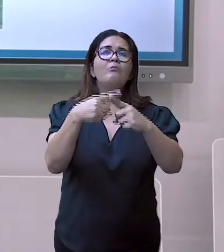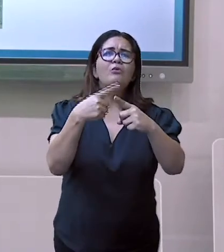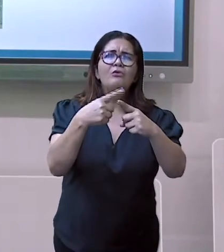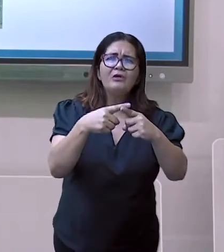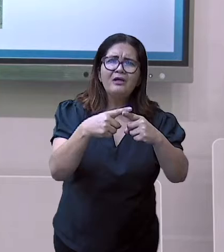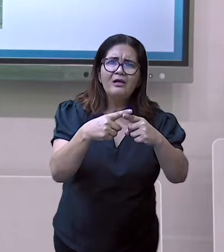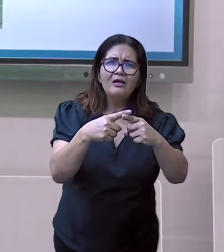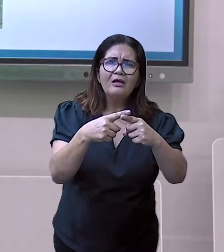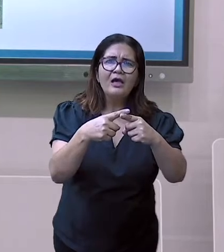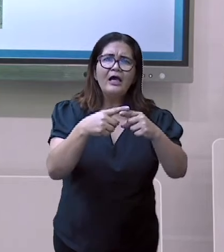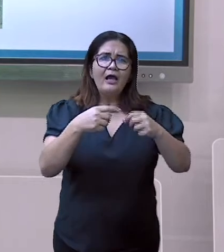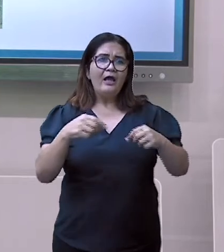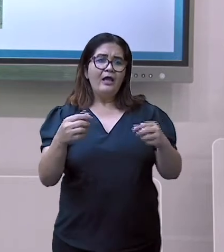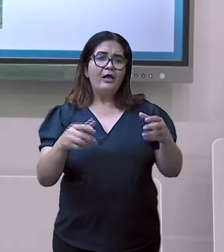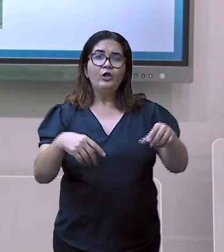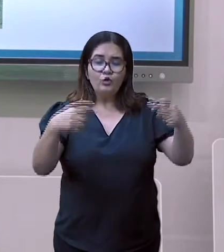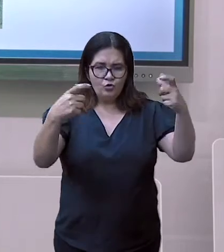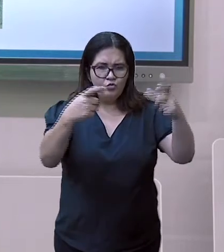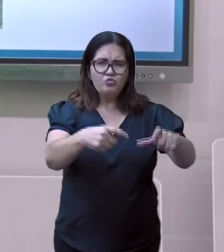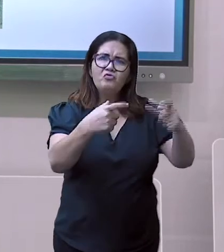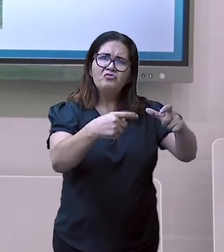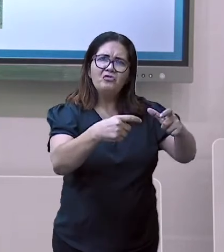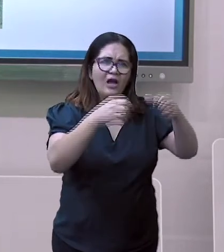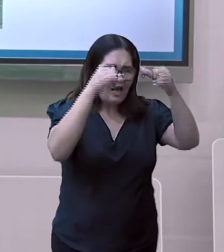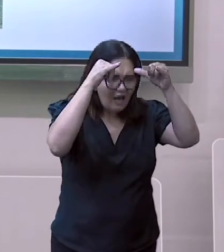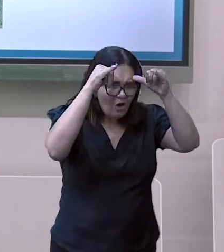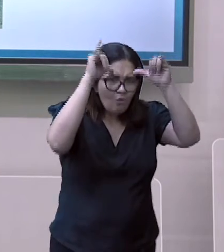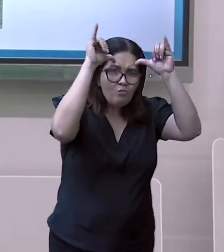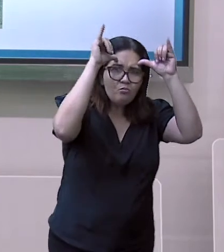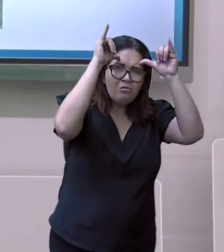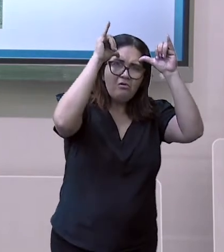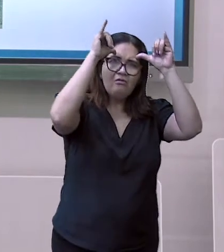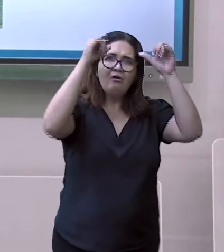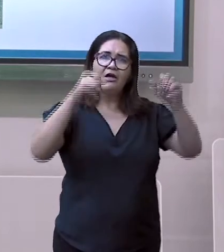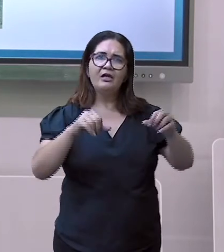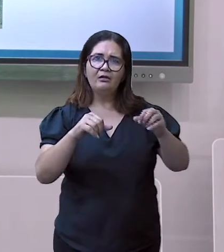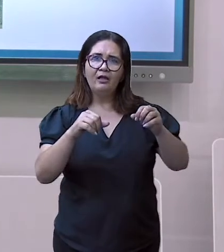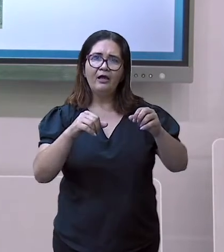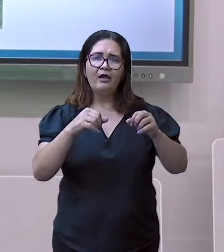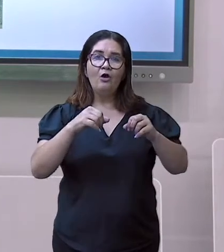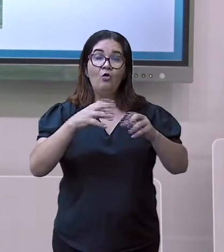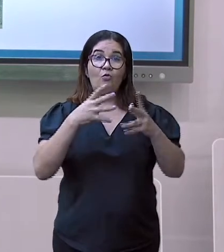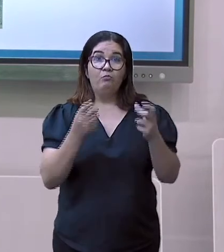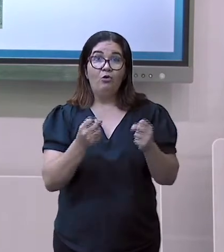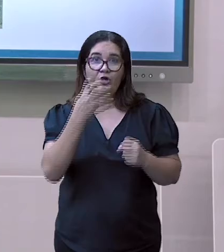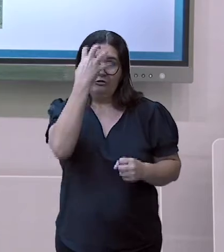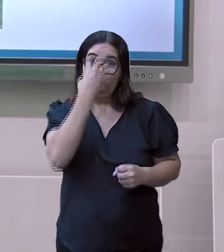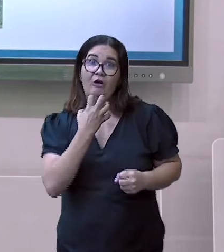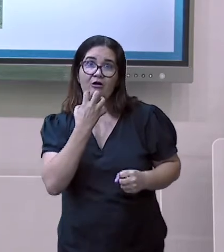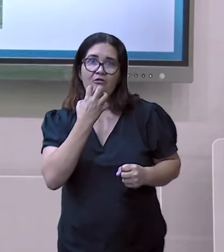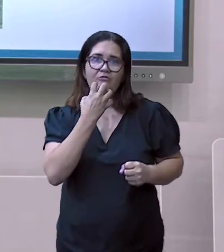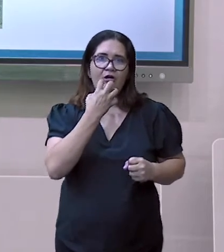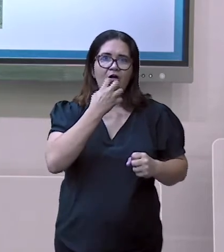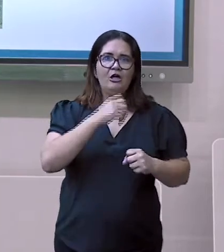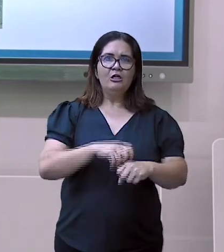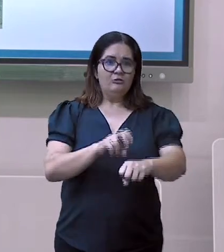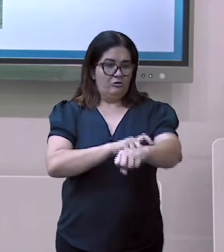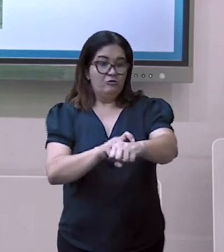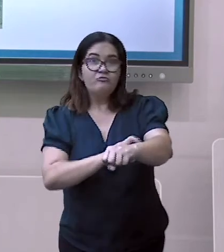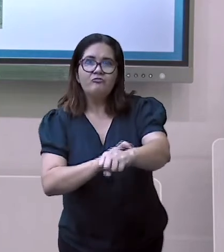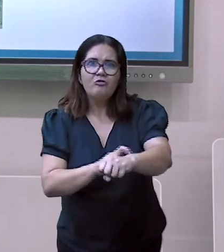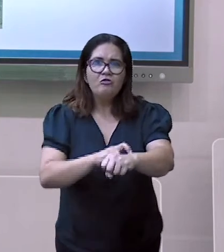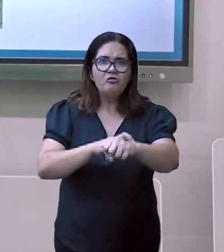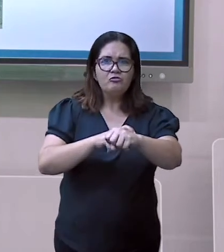ermo e, após solto, começar a agredir o animal com